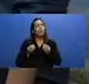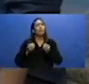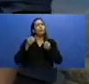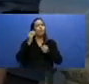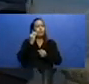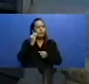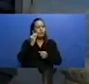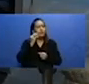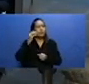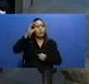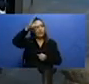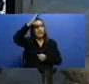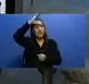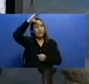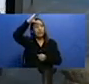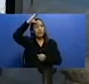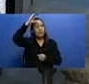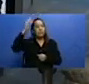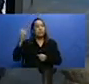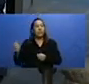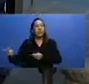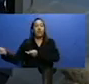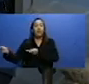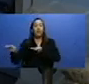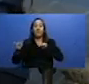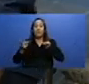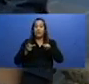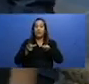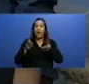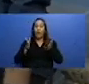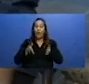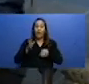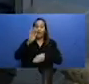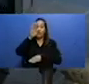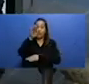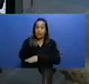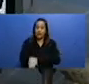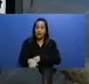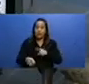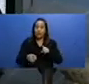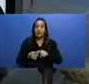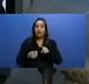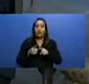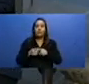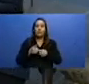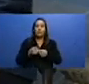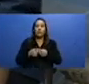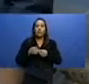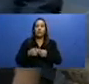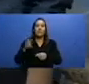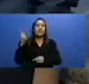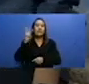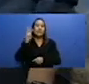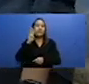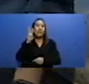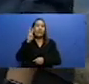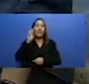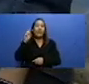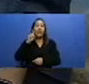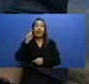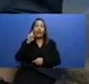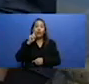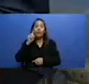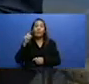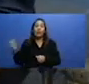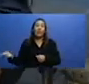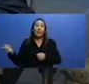sua tia Camila venha nos visitar hoje à tarde. Afinal, ela costuma vir todas as terças-feiras. E hoje é